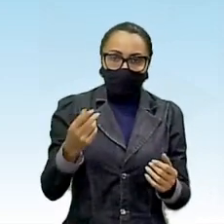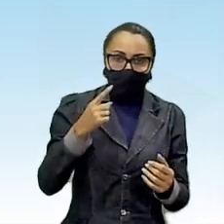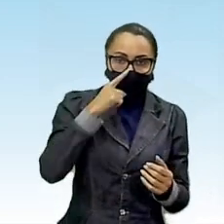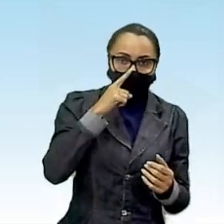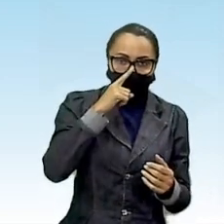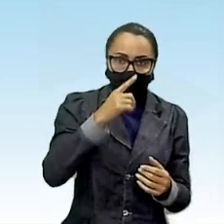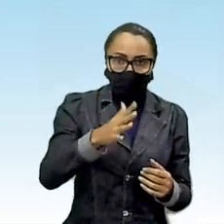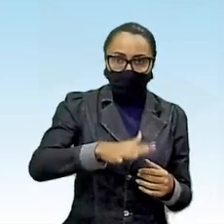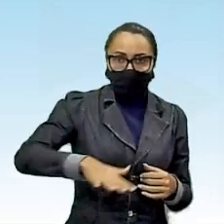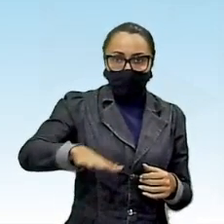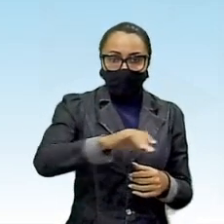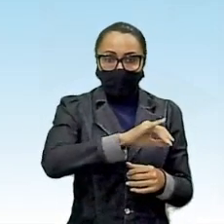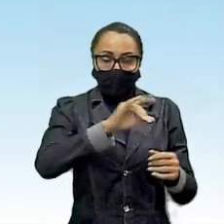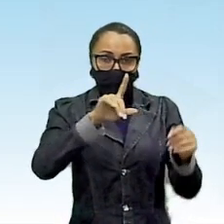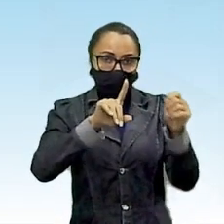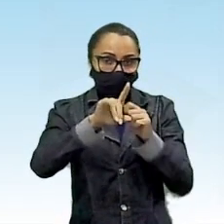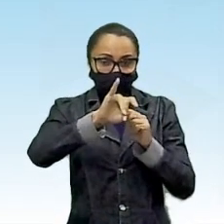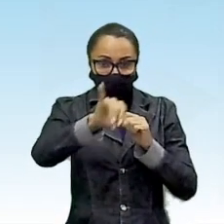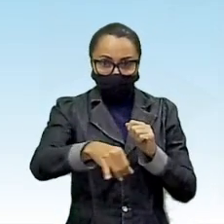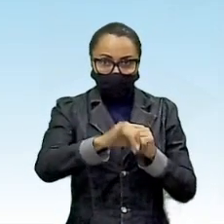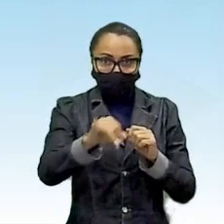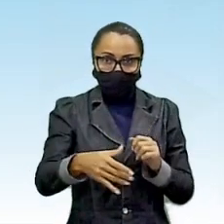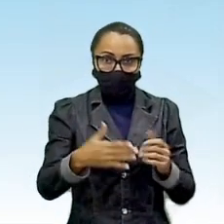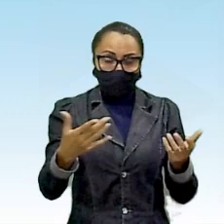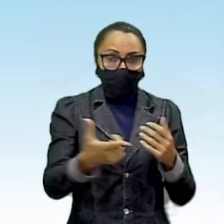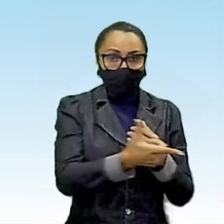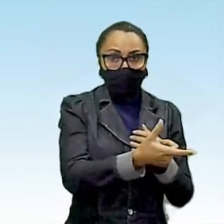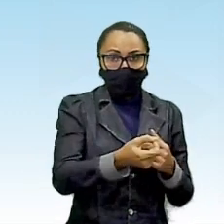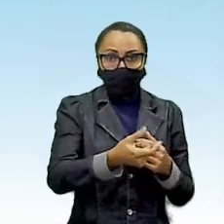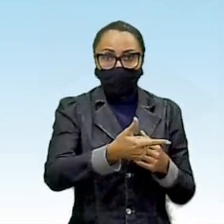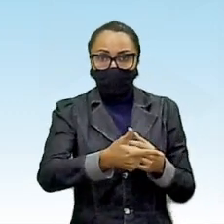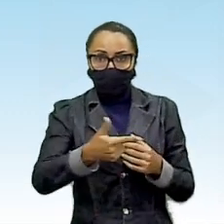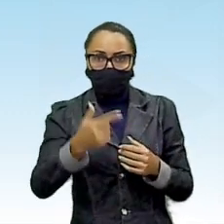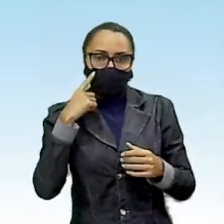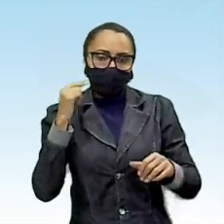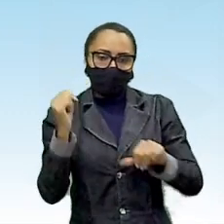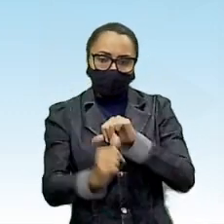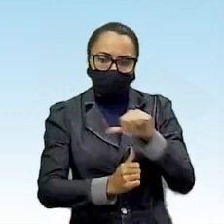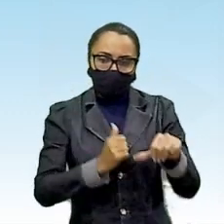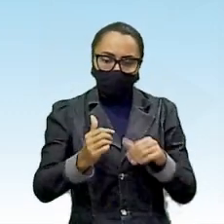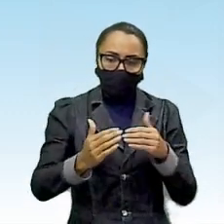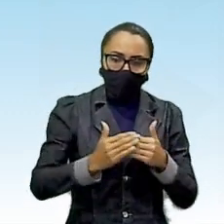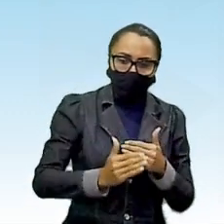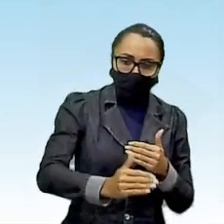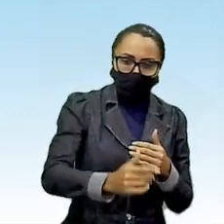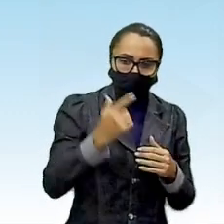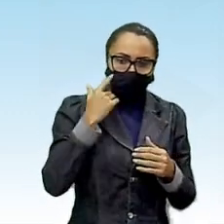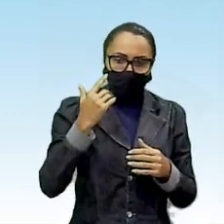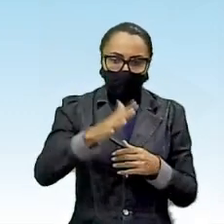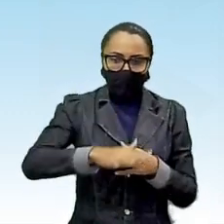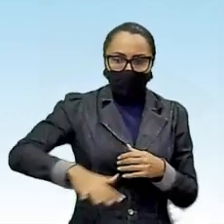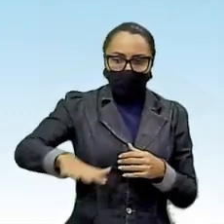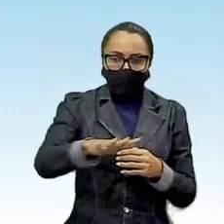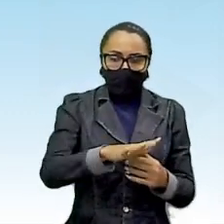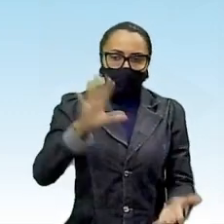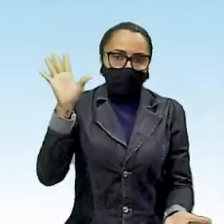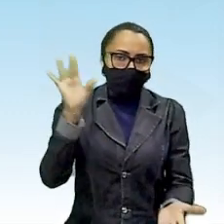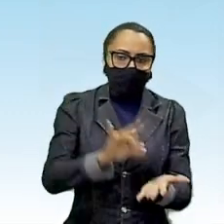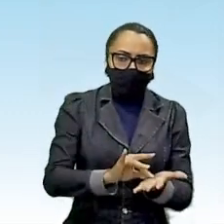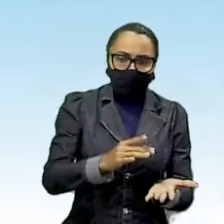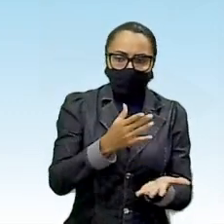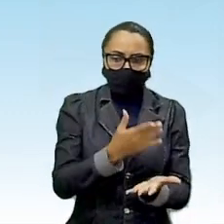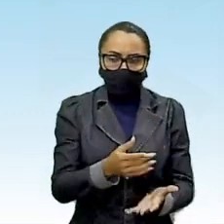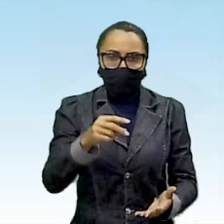vigor em janeiro desse ano, e aí o que modificou de início foi o campo de aplicação